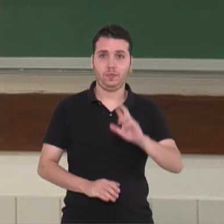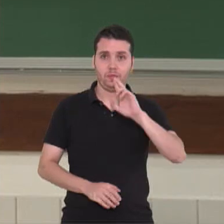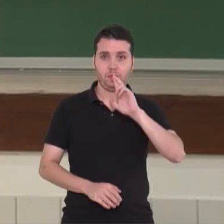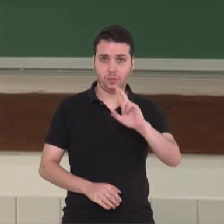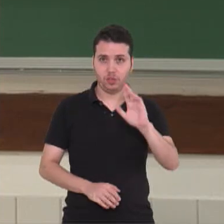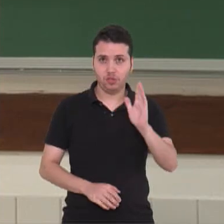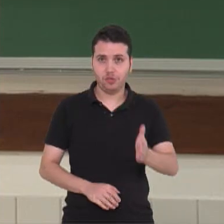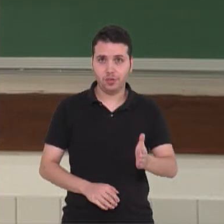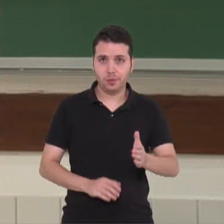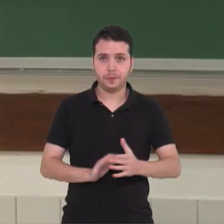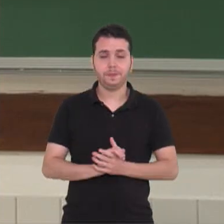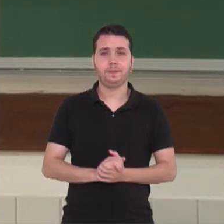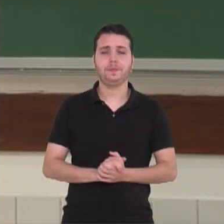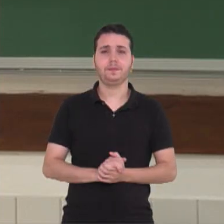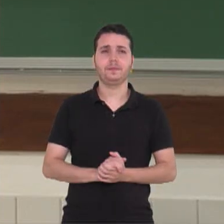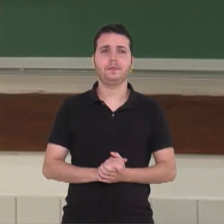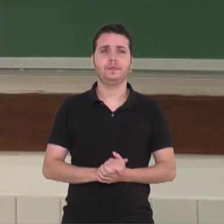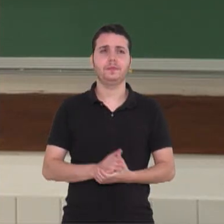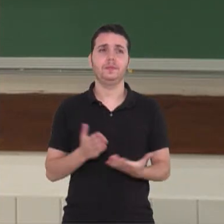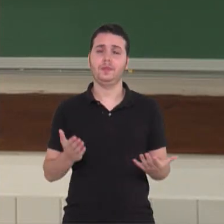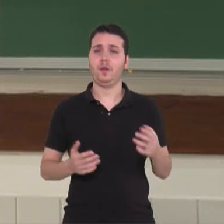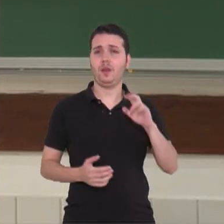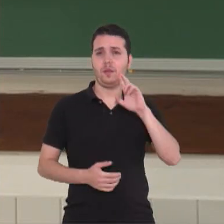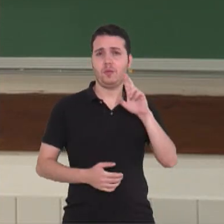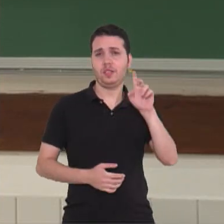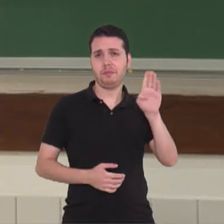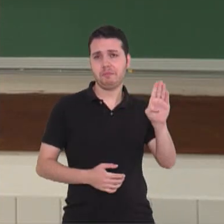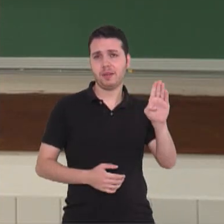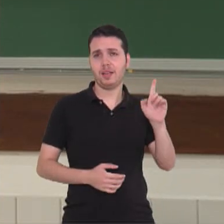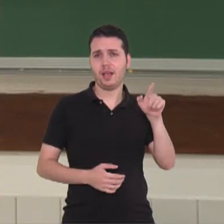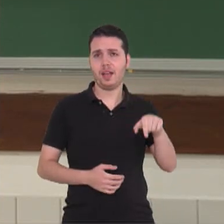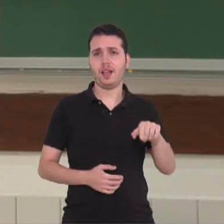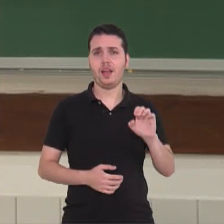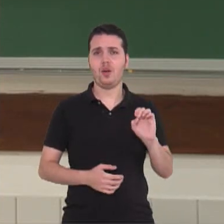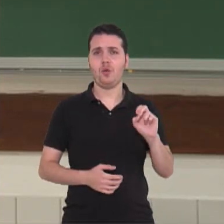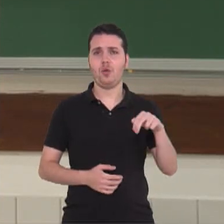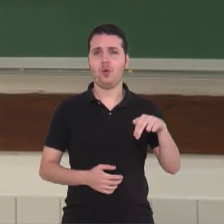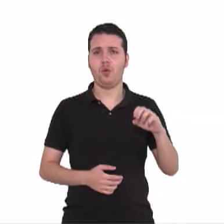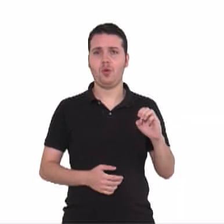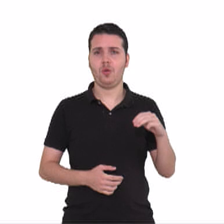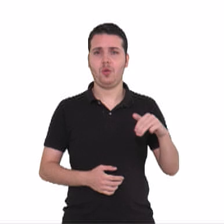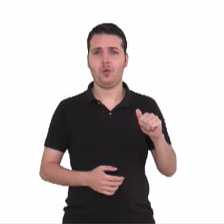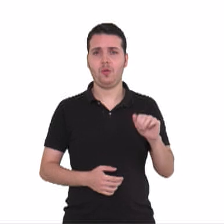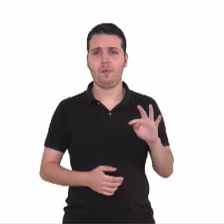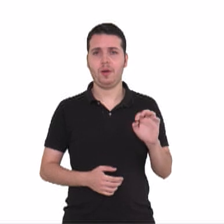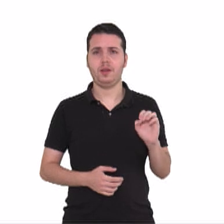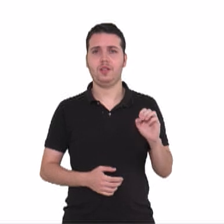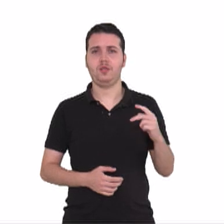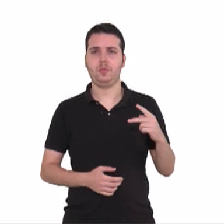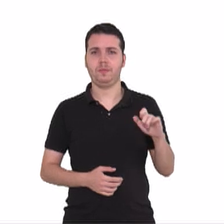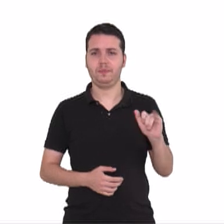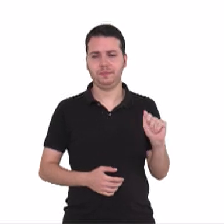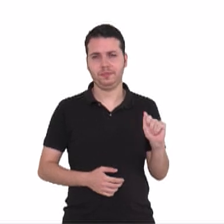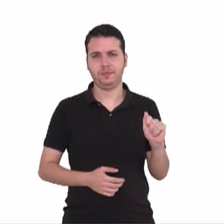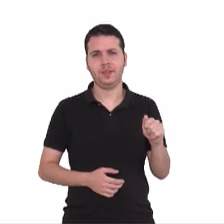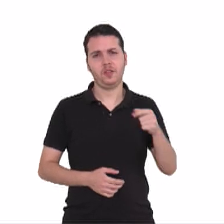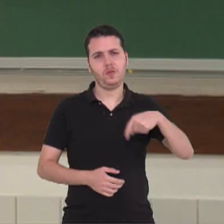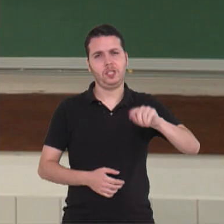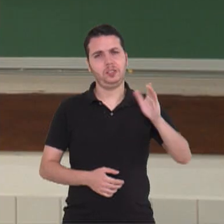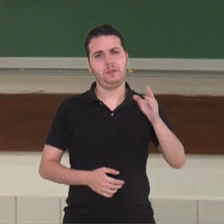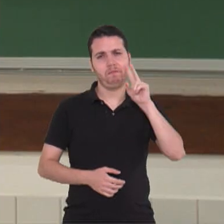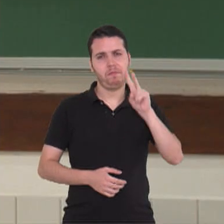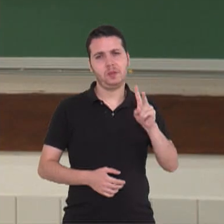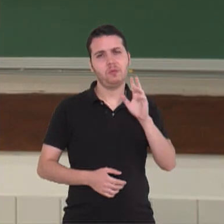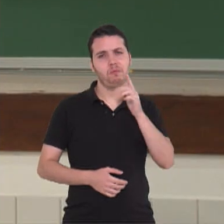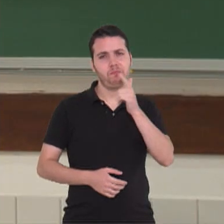Responderam que é onomatopeia, porque a gente já viu isso daqui, né? Então, vocês estão craque de saber, já marcaram no caderninho de